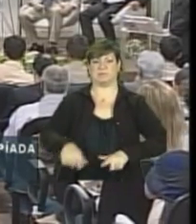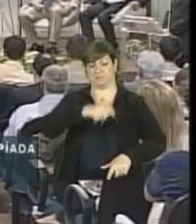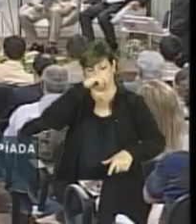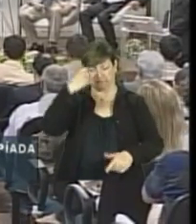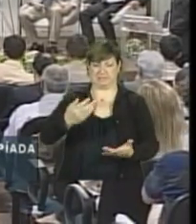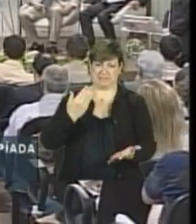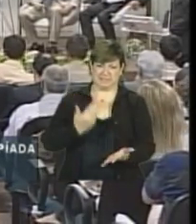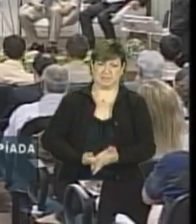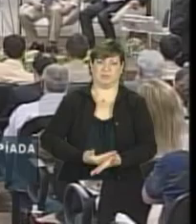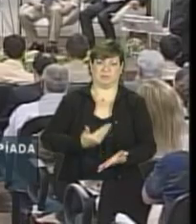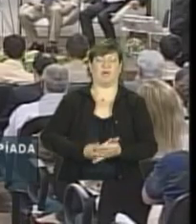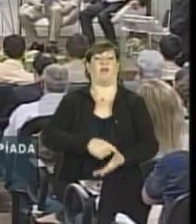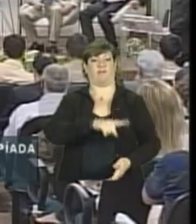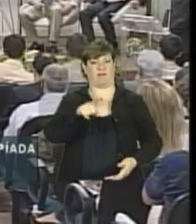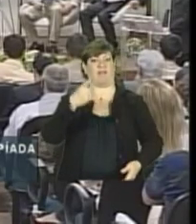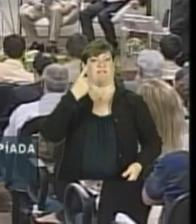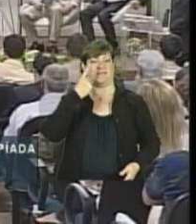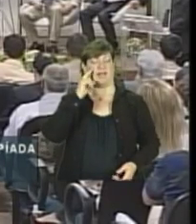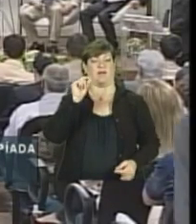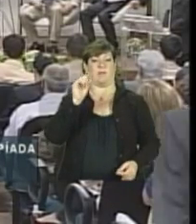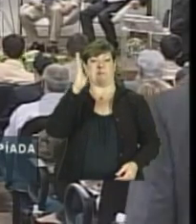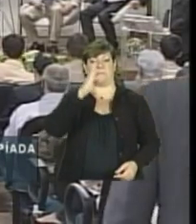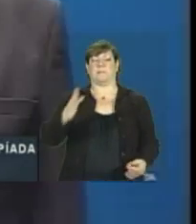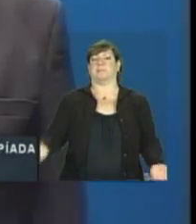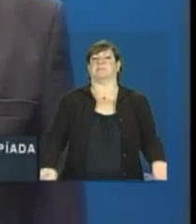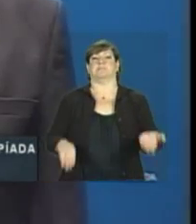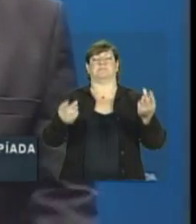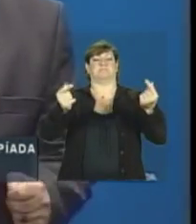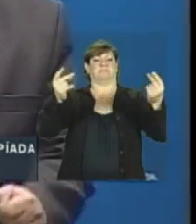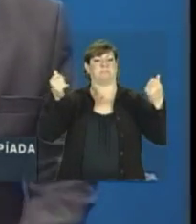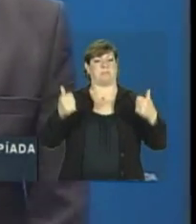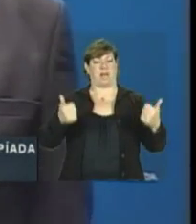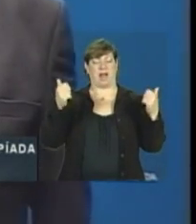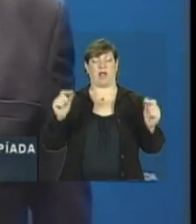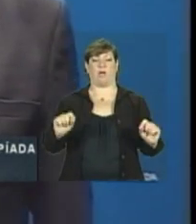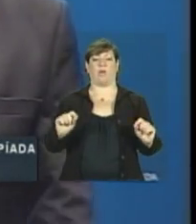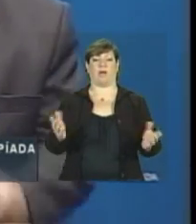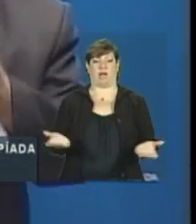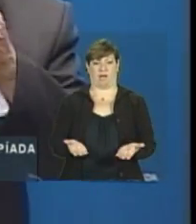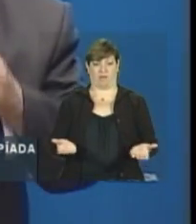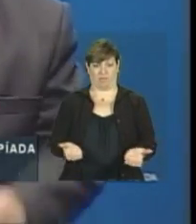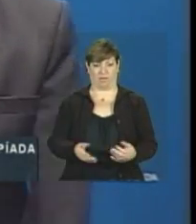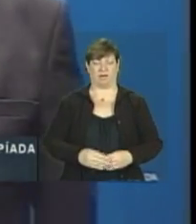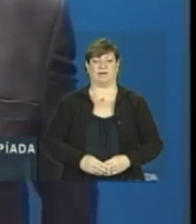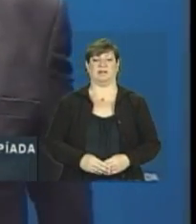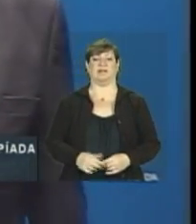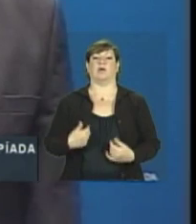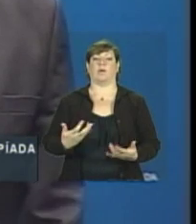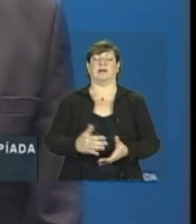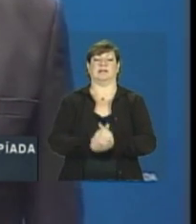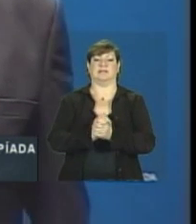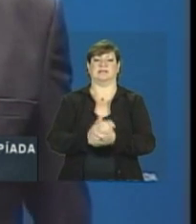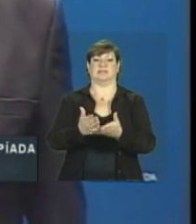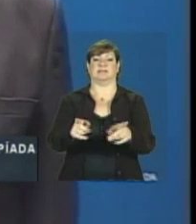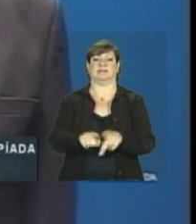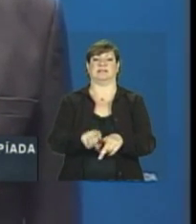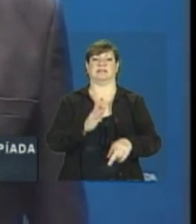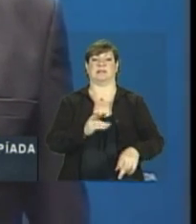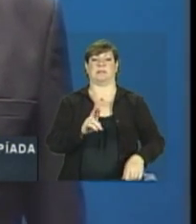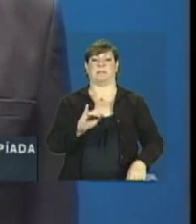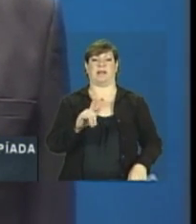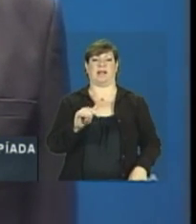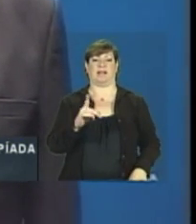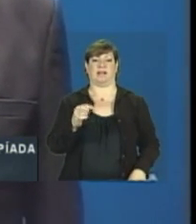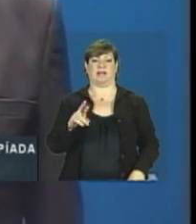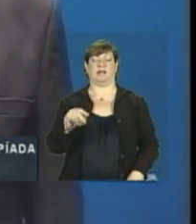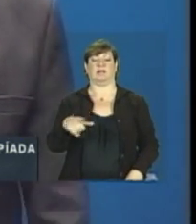que vocês verão um Brasil muito melhor do que estão vendo hoje. Quero saudar também o Brigadeiro Reginaldo